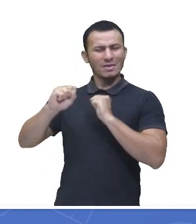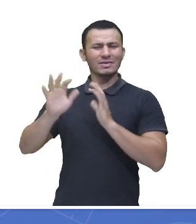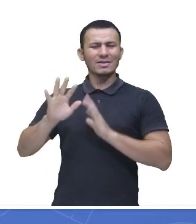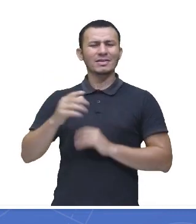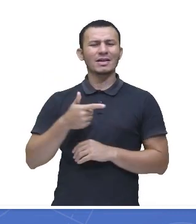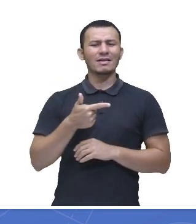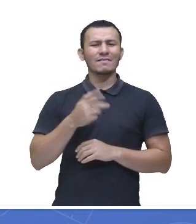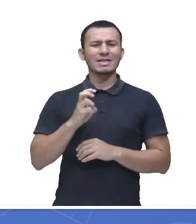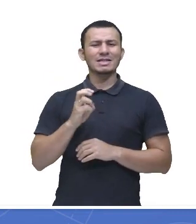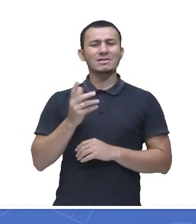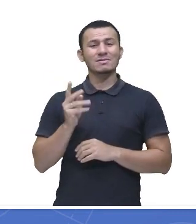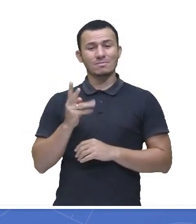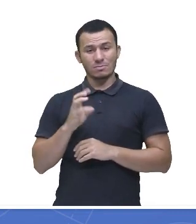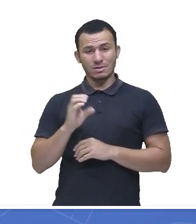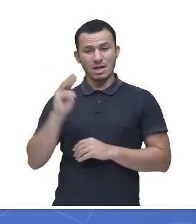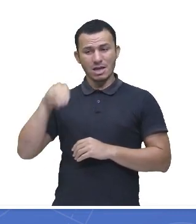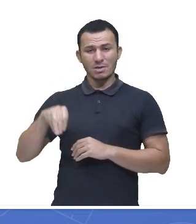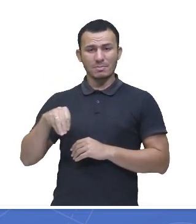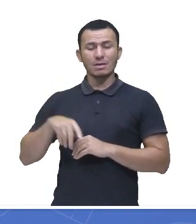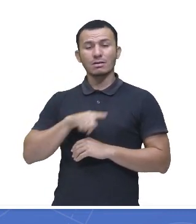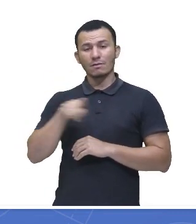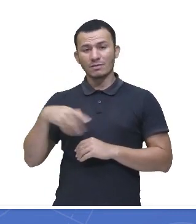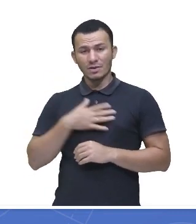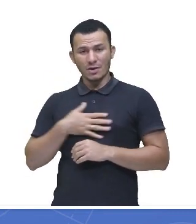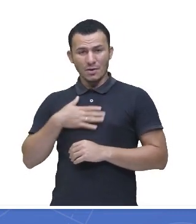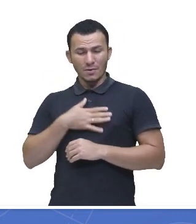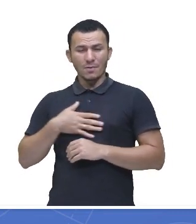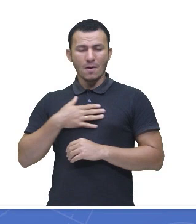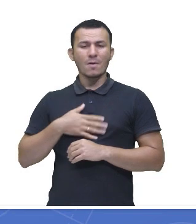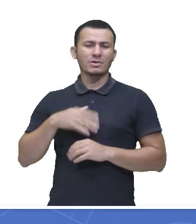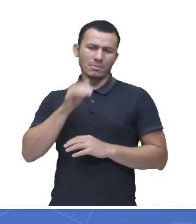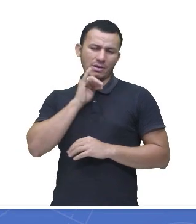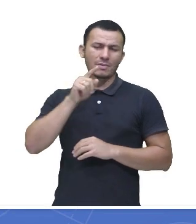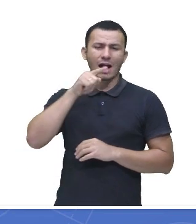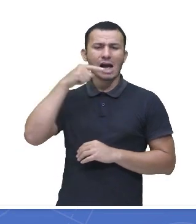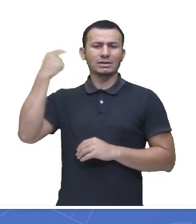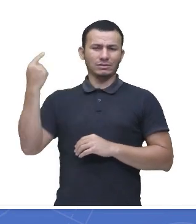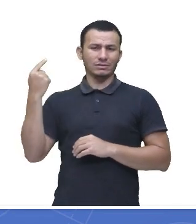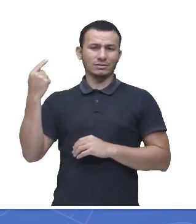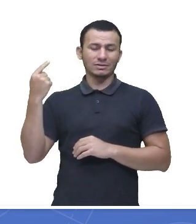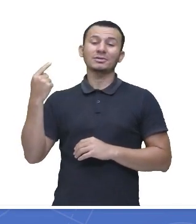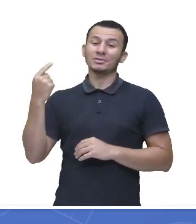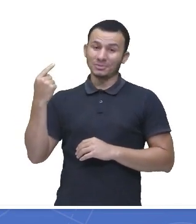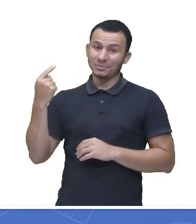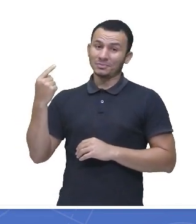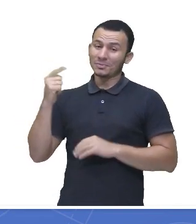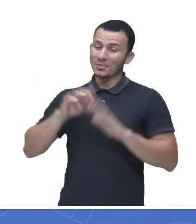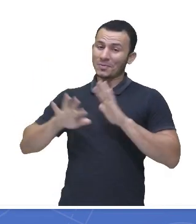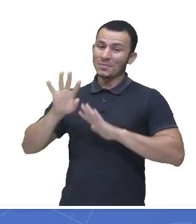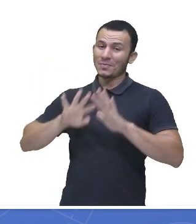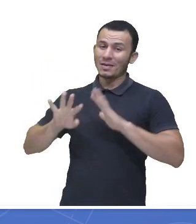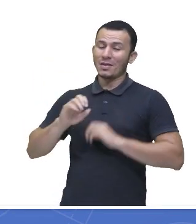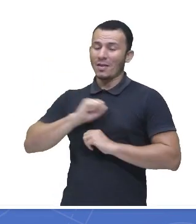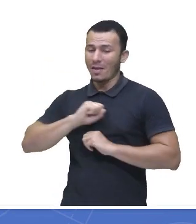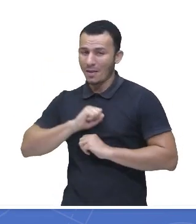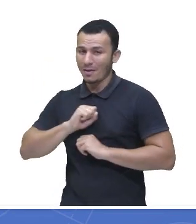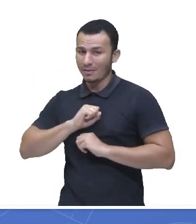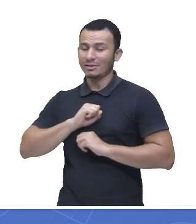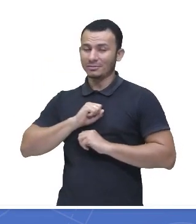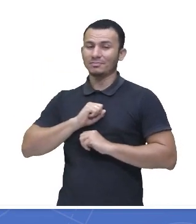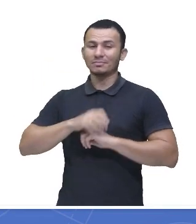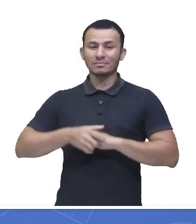muito fino. Então, você que gosta de comer o churrasquinho de gato com farinha, logo depois, toma cuidado para não se engasgar, porque o